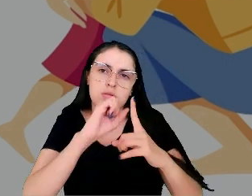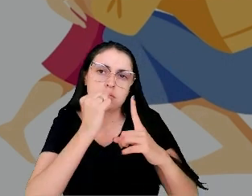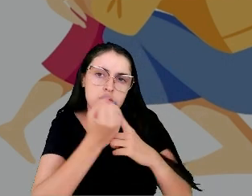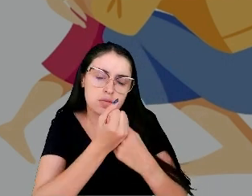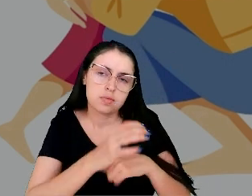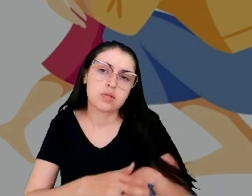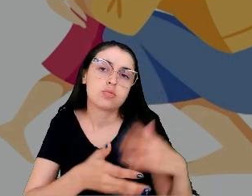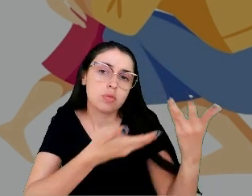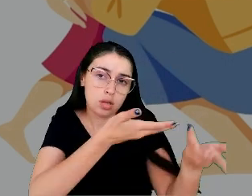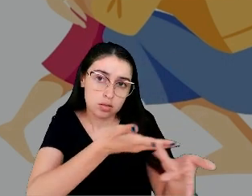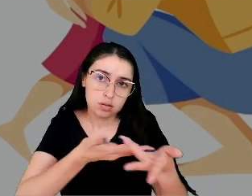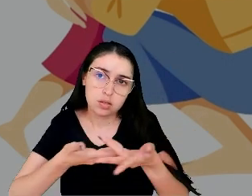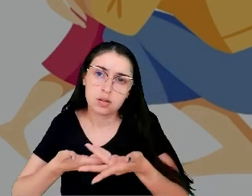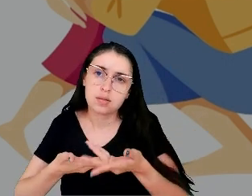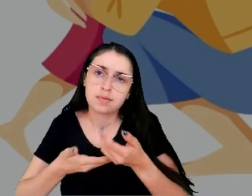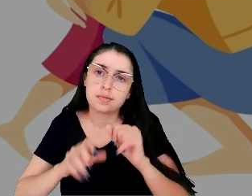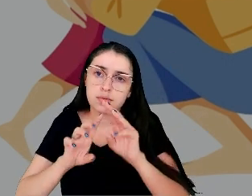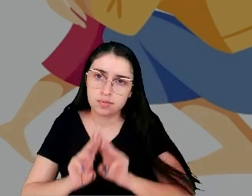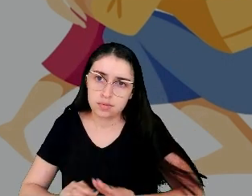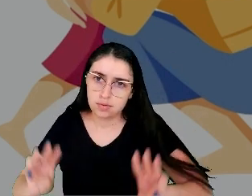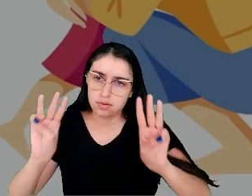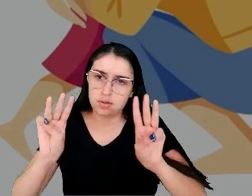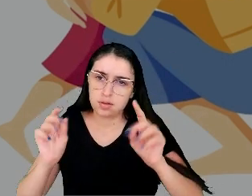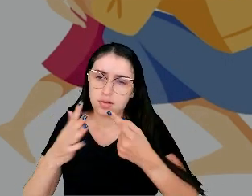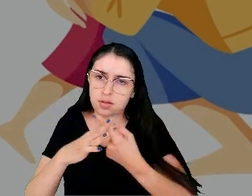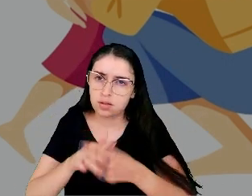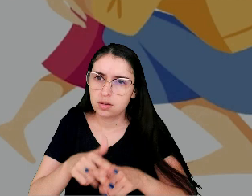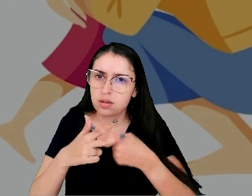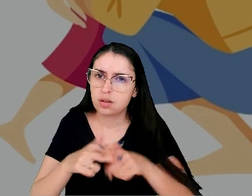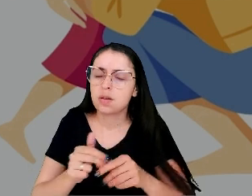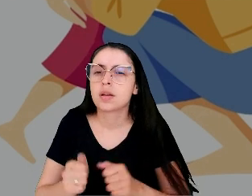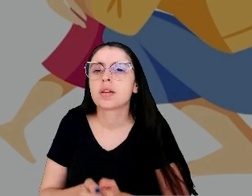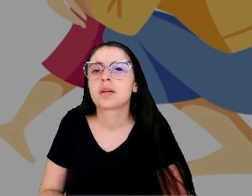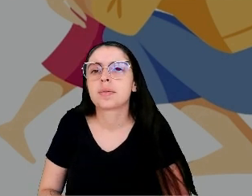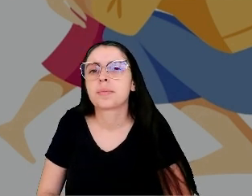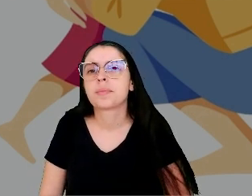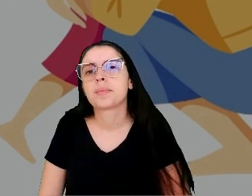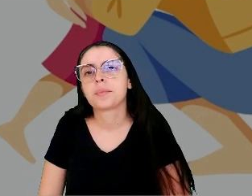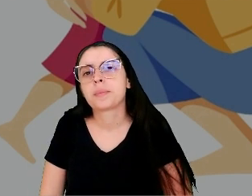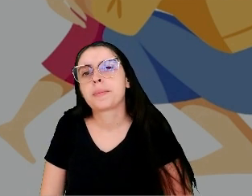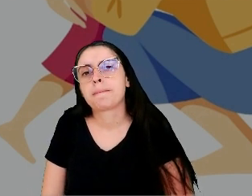aqui o convite para acessar essa ferramenta, que é